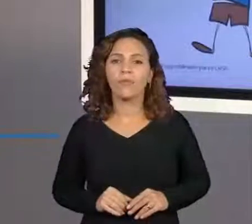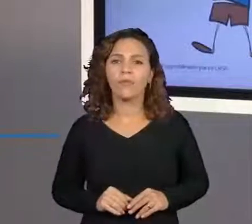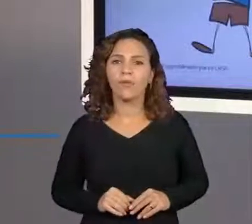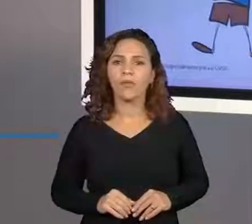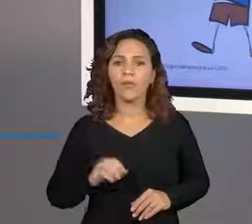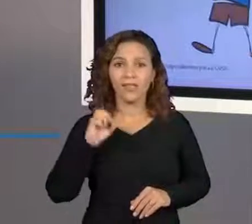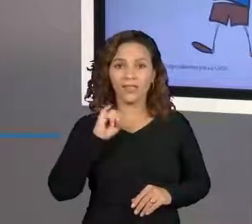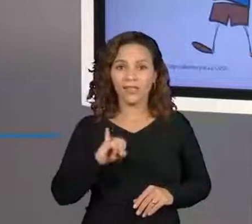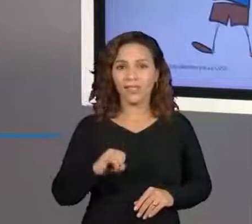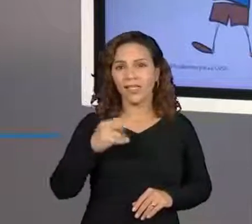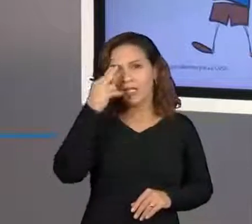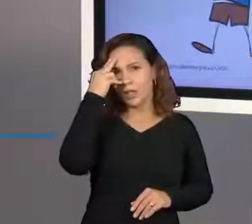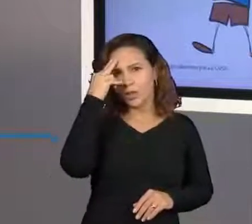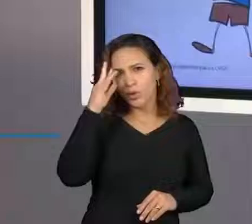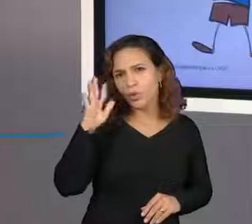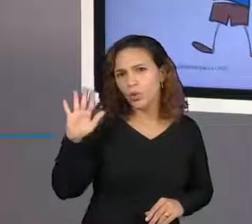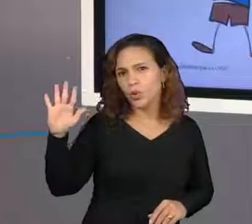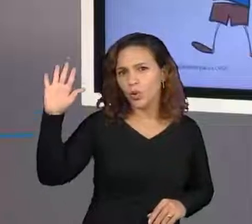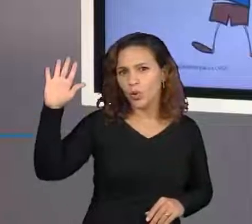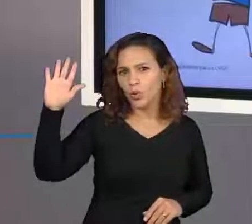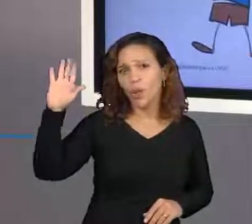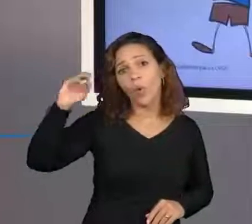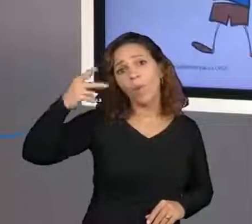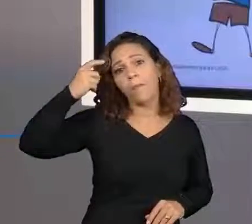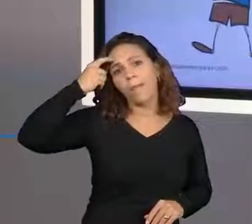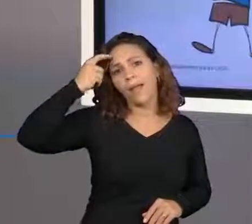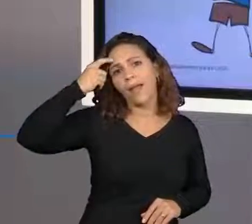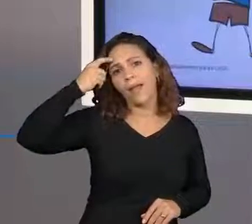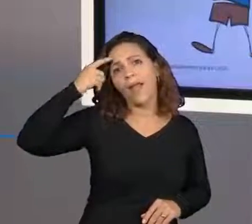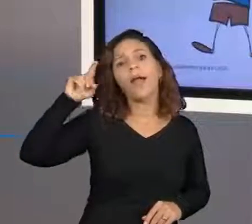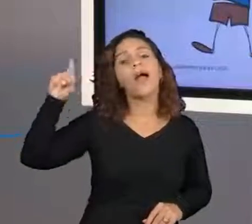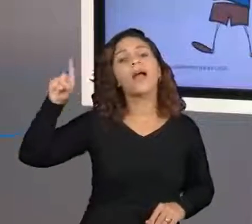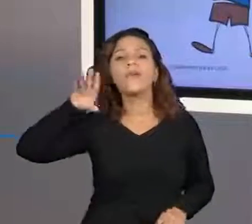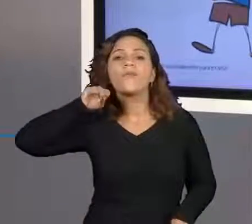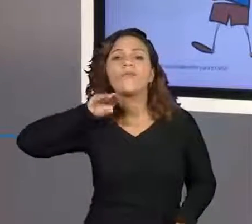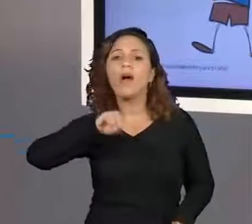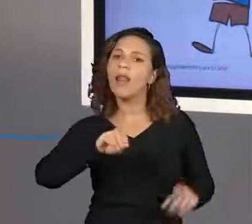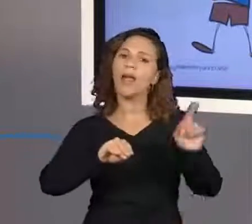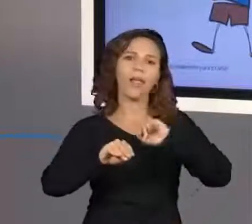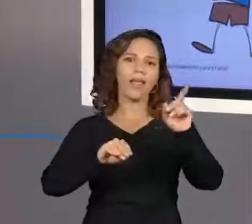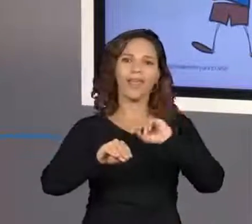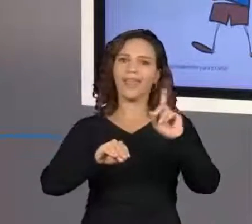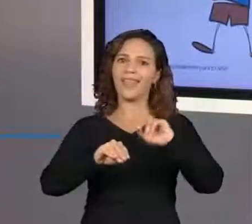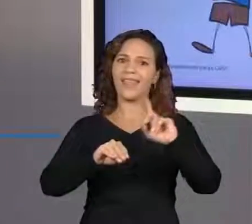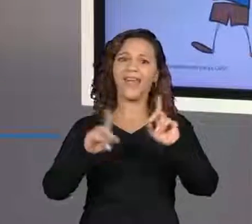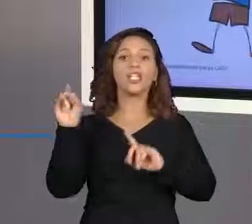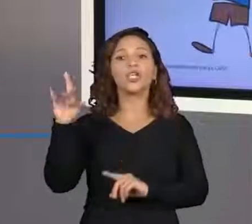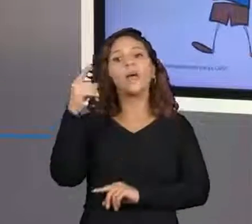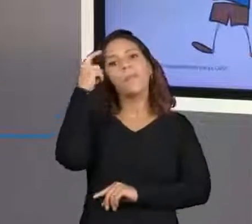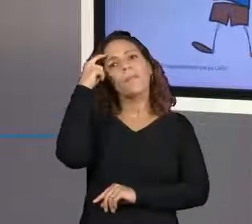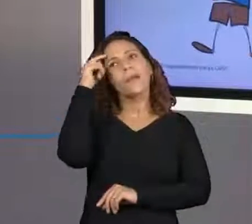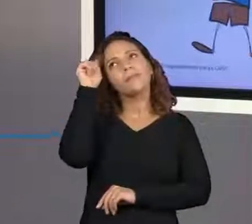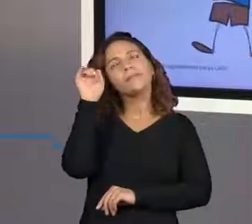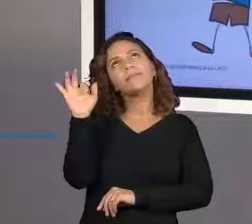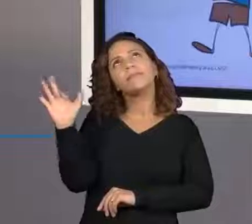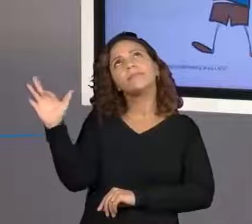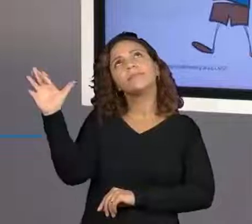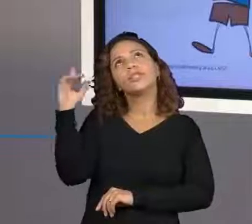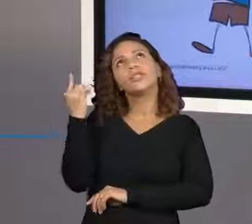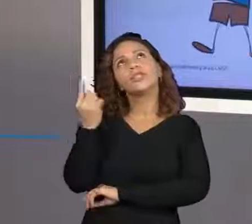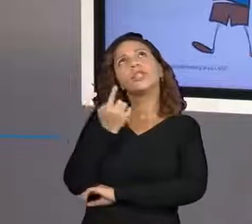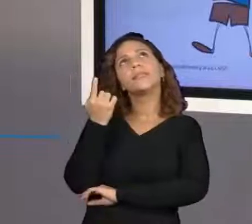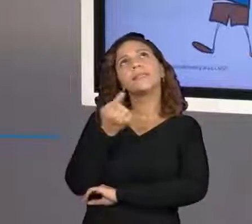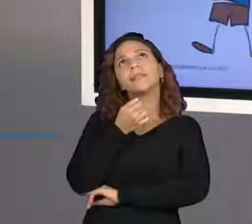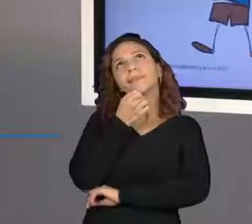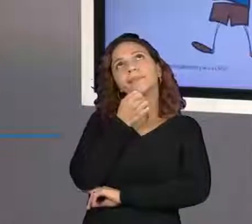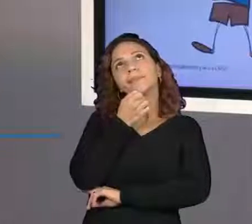de sonho ou de pensamento, esse personagem não está realmente falando aquilo, ele está pensando. Um exemplo,